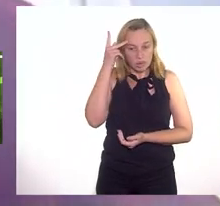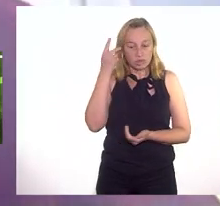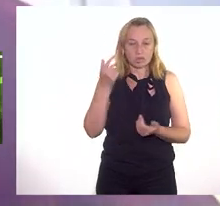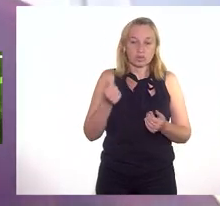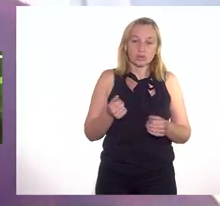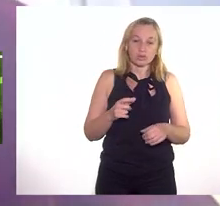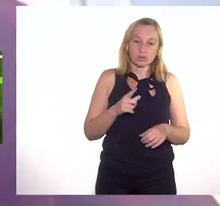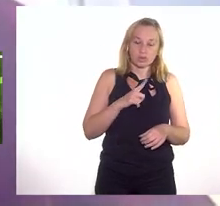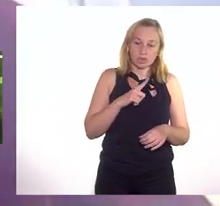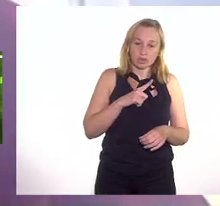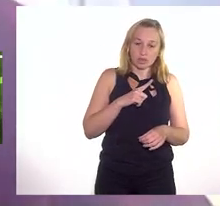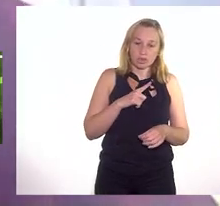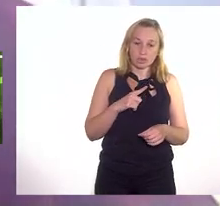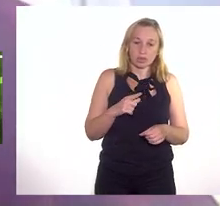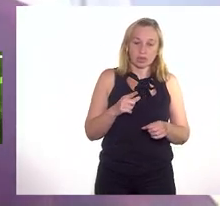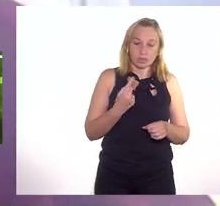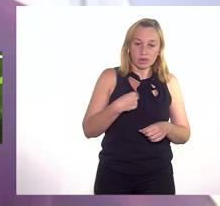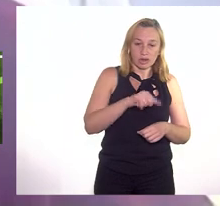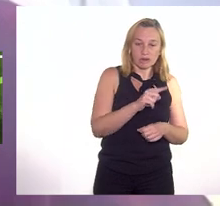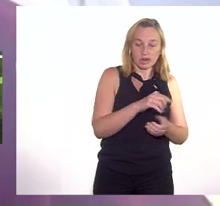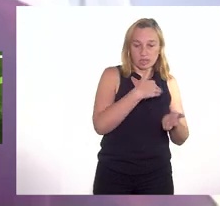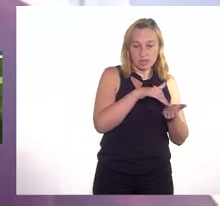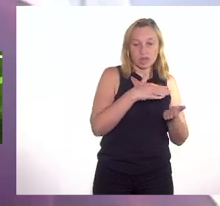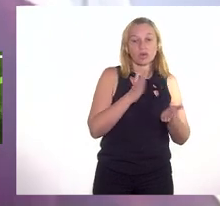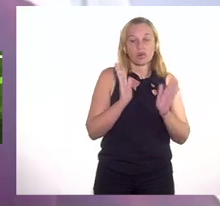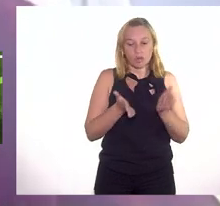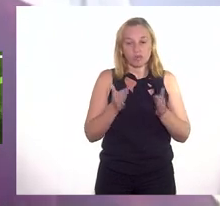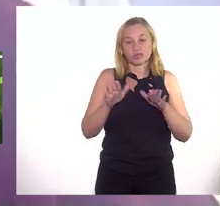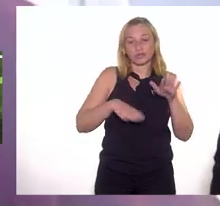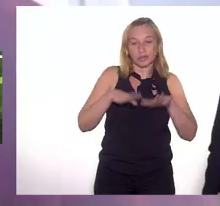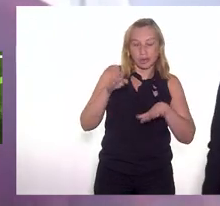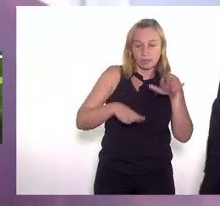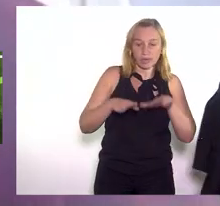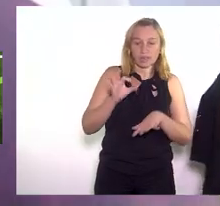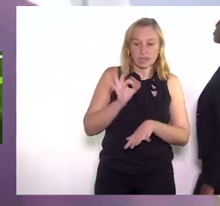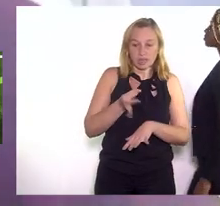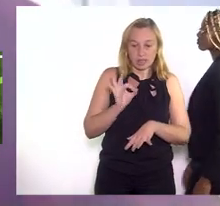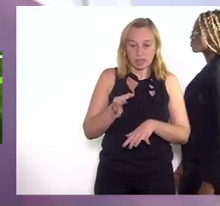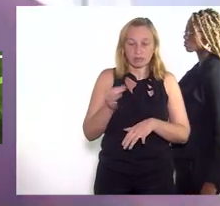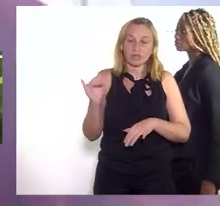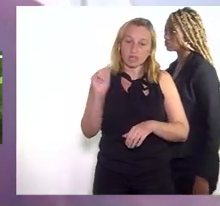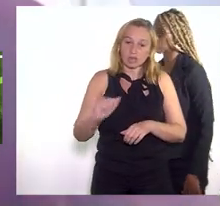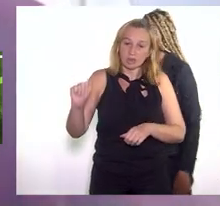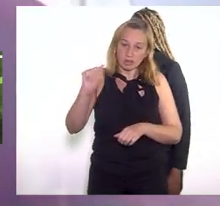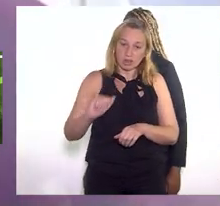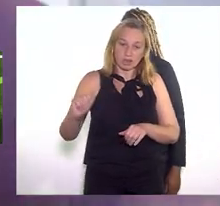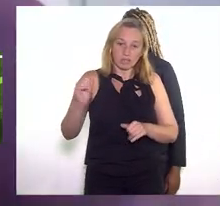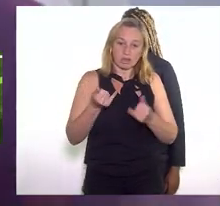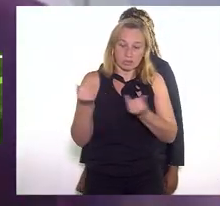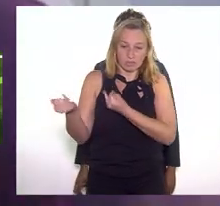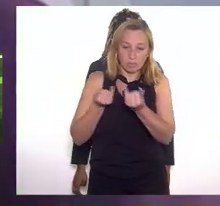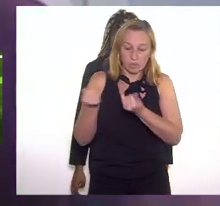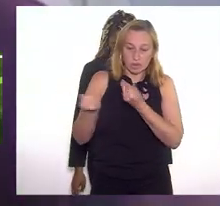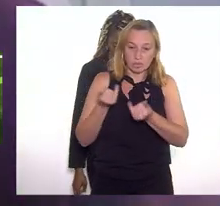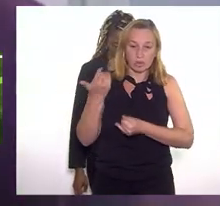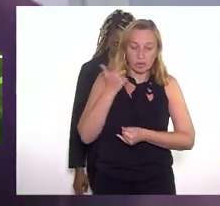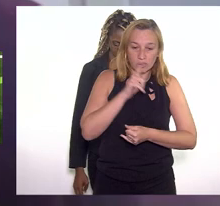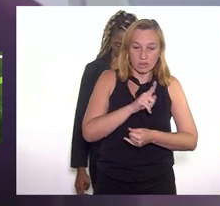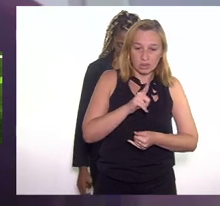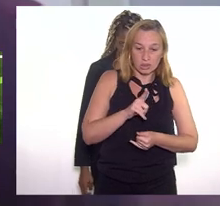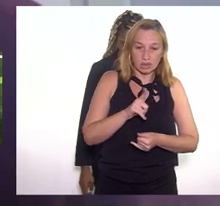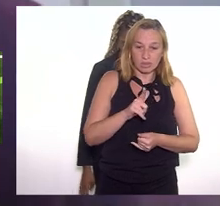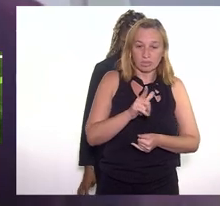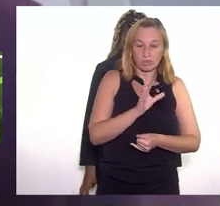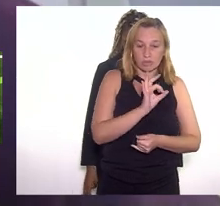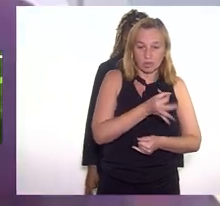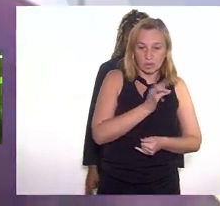esse número para a secretaria. Mas hoje a gente depende basicamente das informações que vêm das associações para conseguir esse pleito, porque a